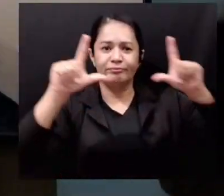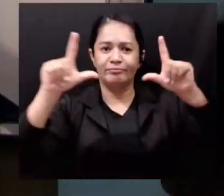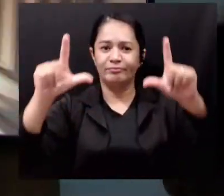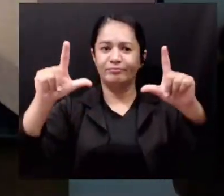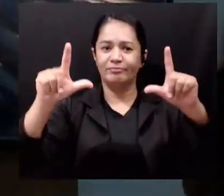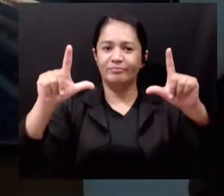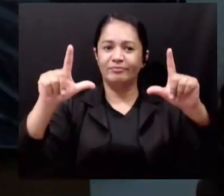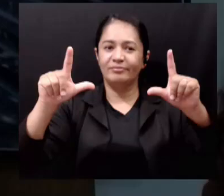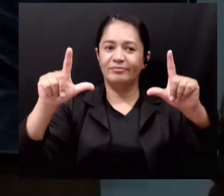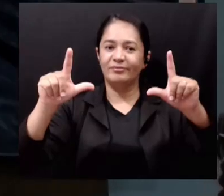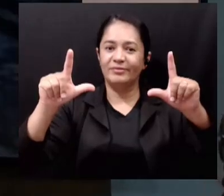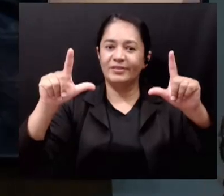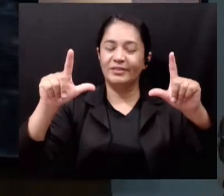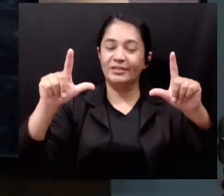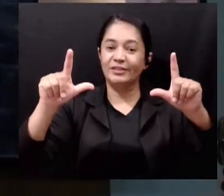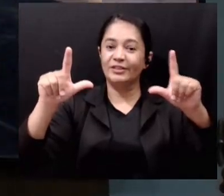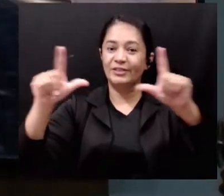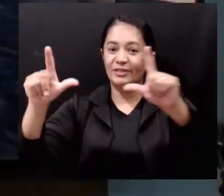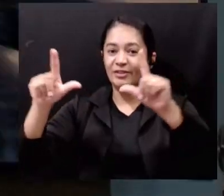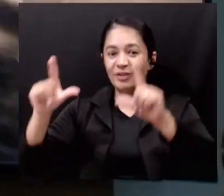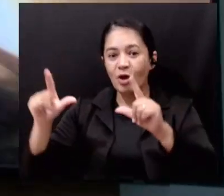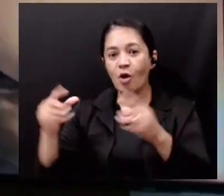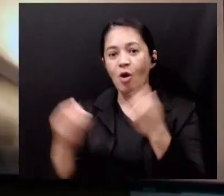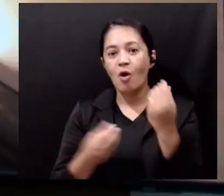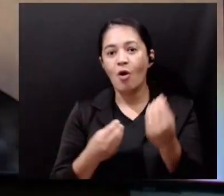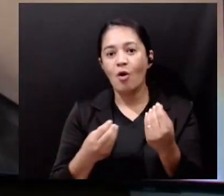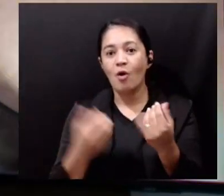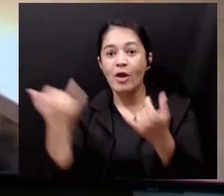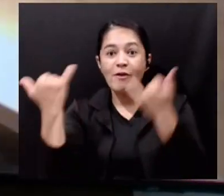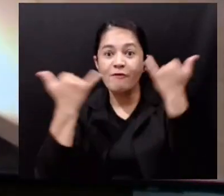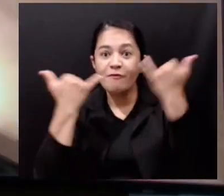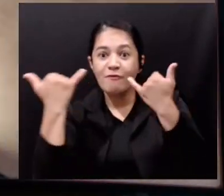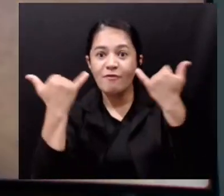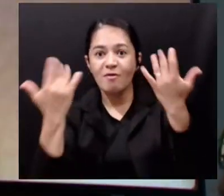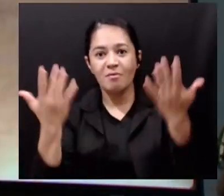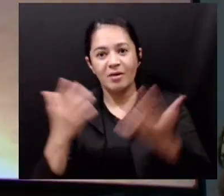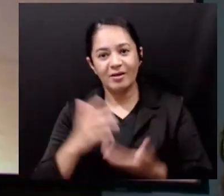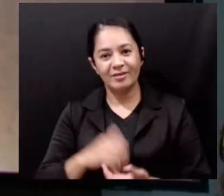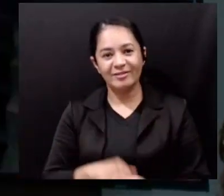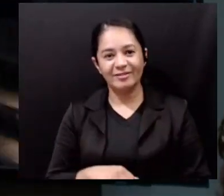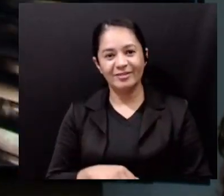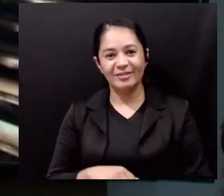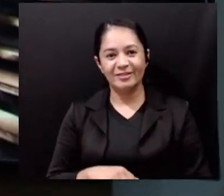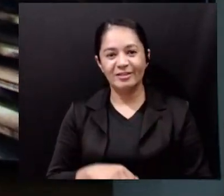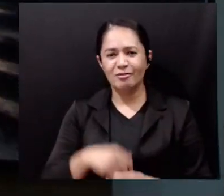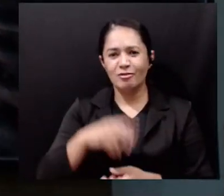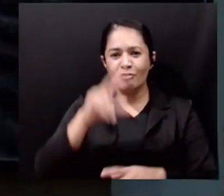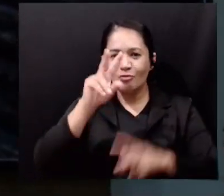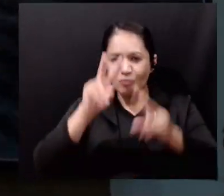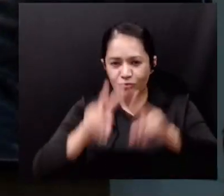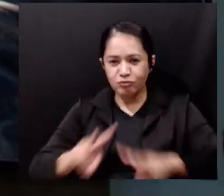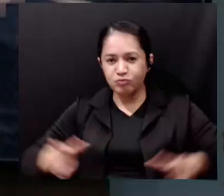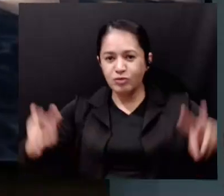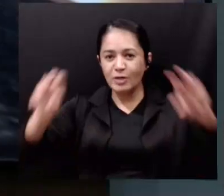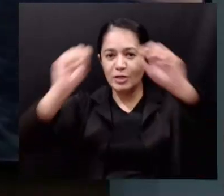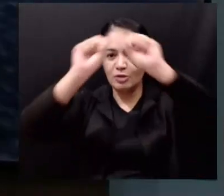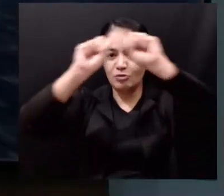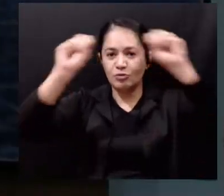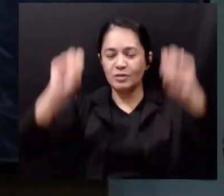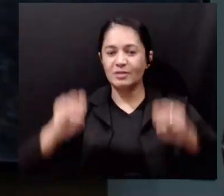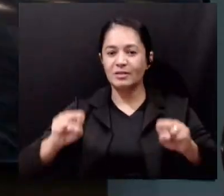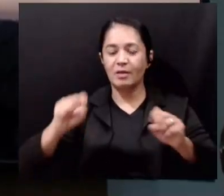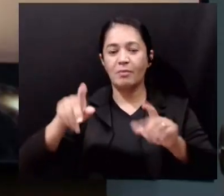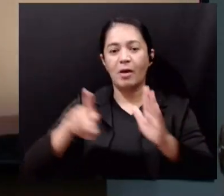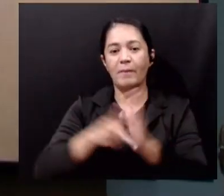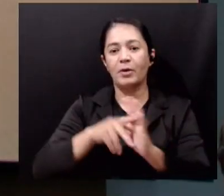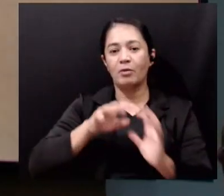arte, no caso, temos quadros com dados e com várias visualizações dos sistemas da Terra. Então, por exemplo, a gente tem um quadro